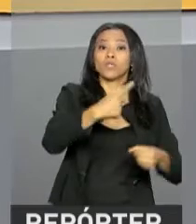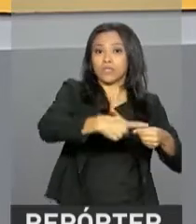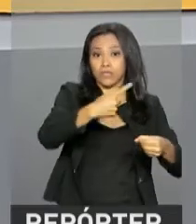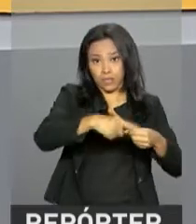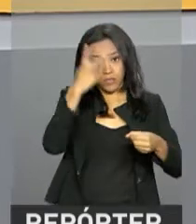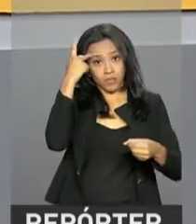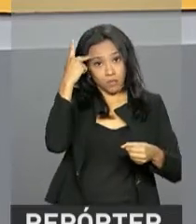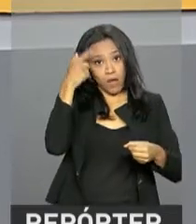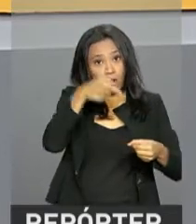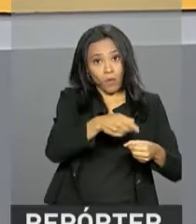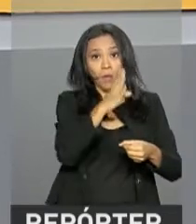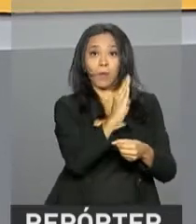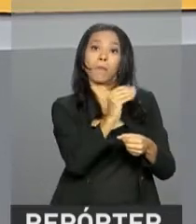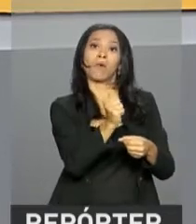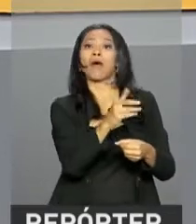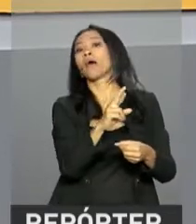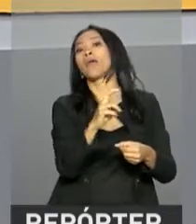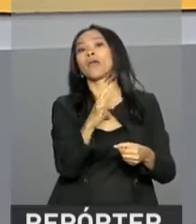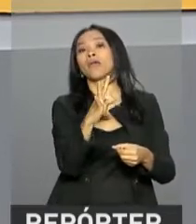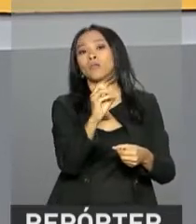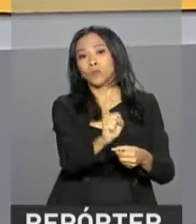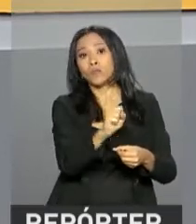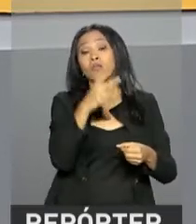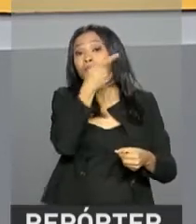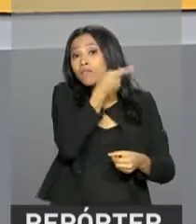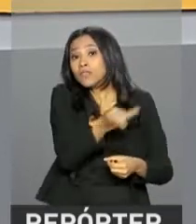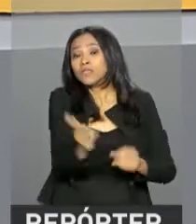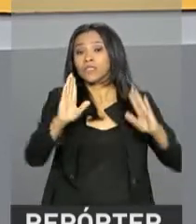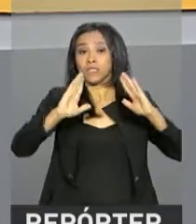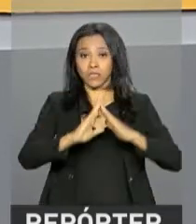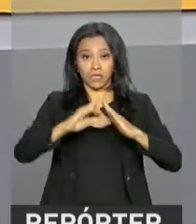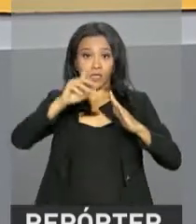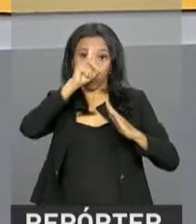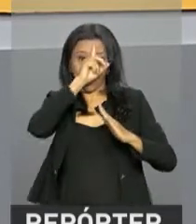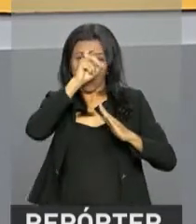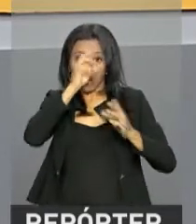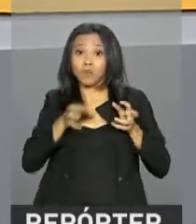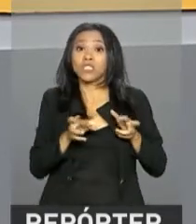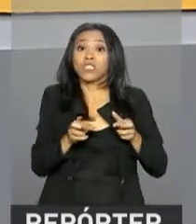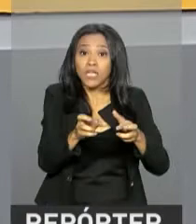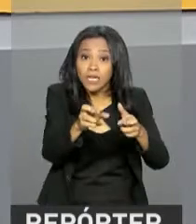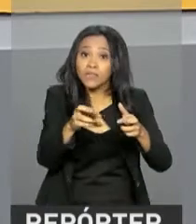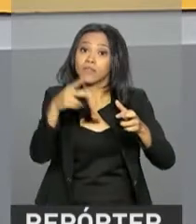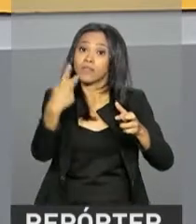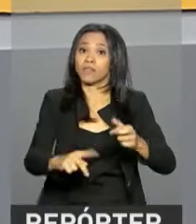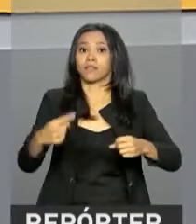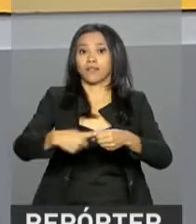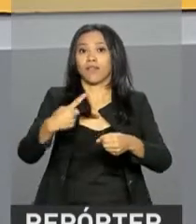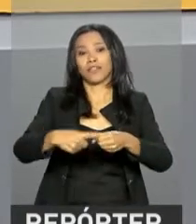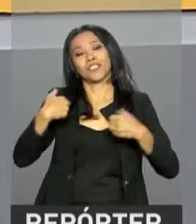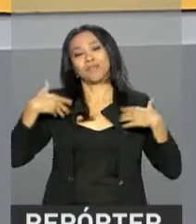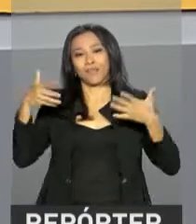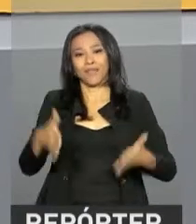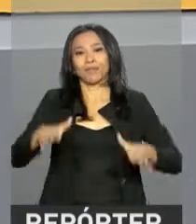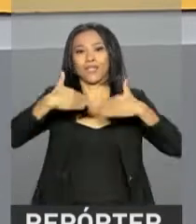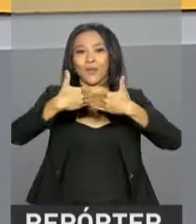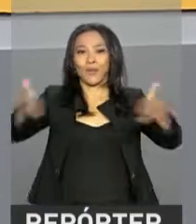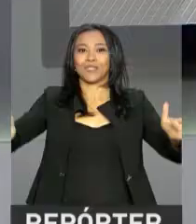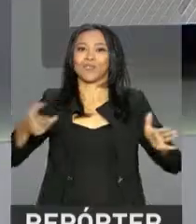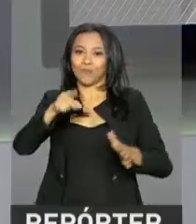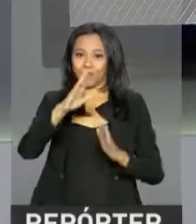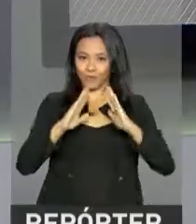São Paulo, onde visita a Santa Casa de Misericórdia, o hospital de câncer da cidade, e participa da inauguração do Hospital Notre